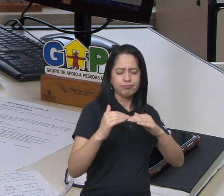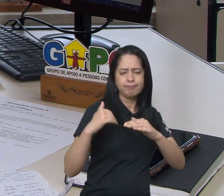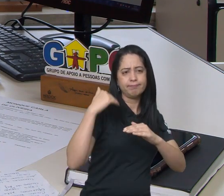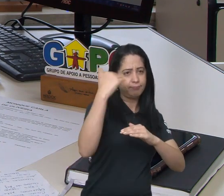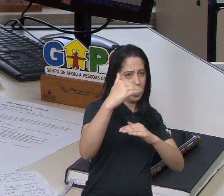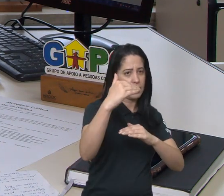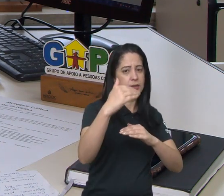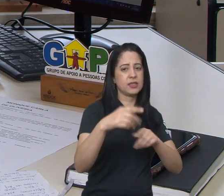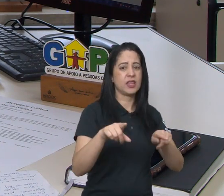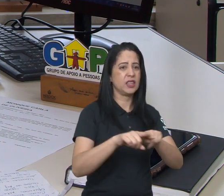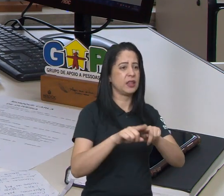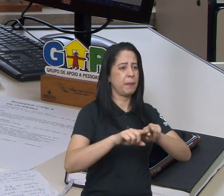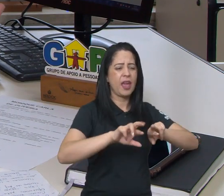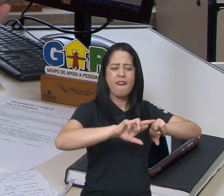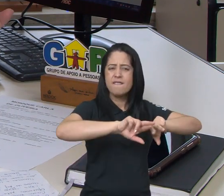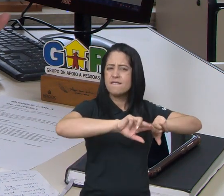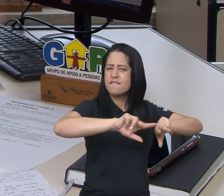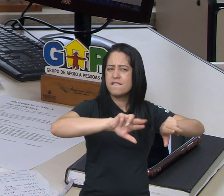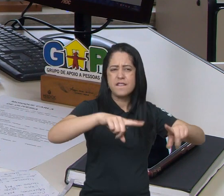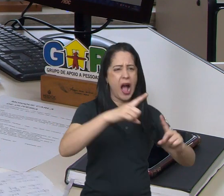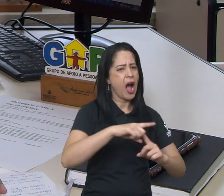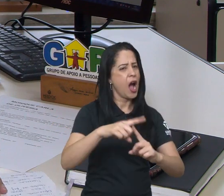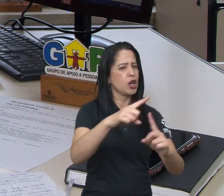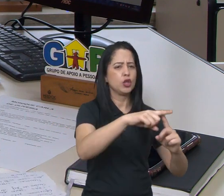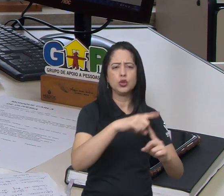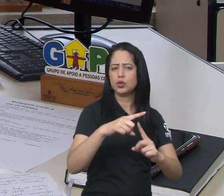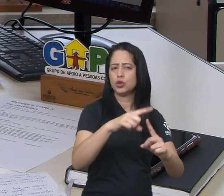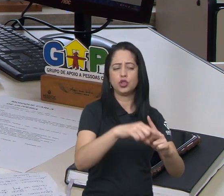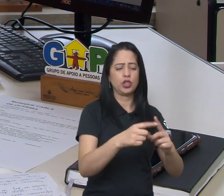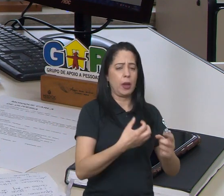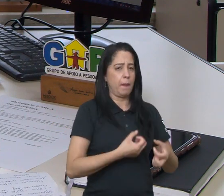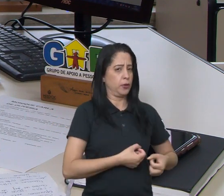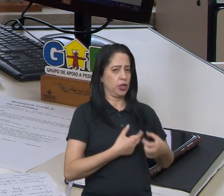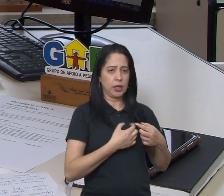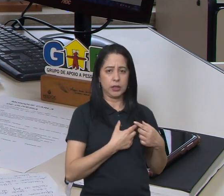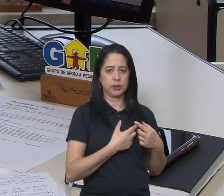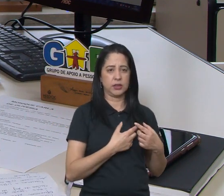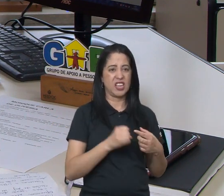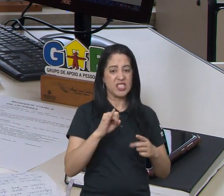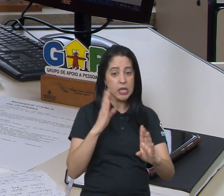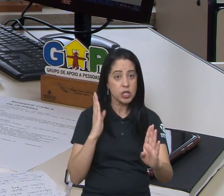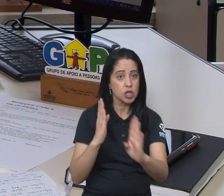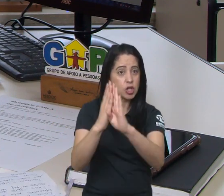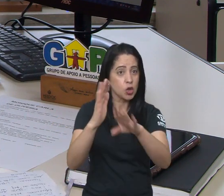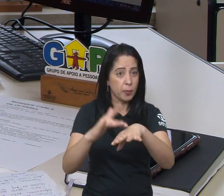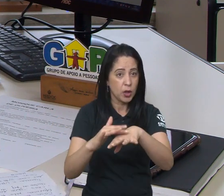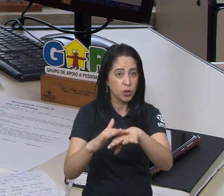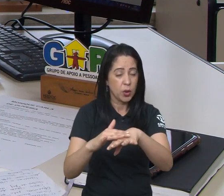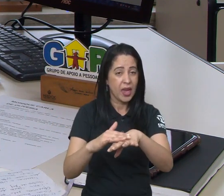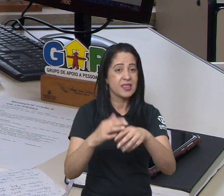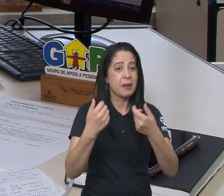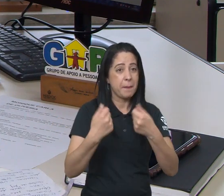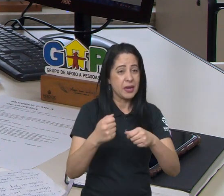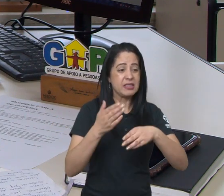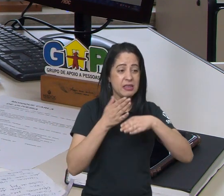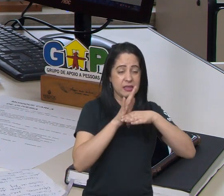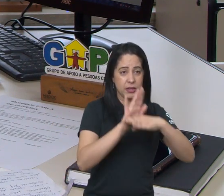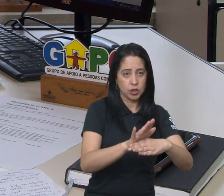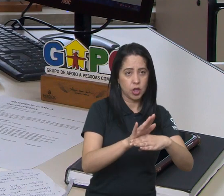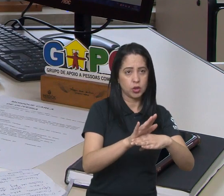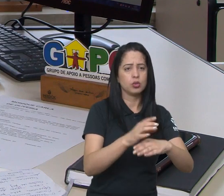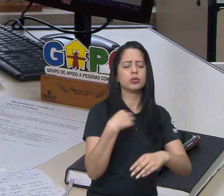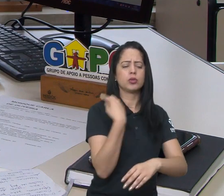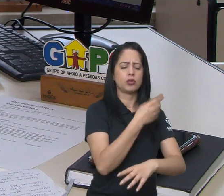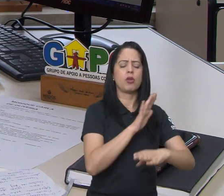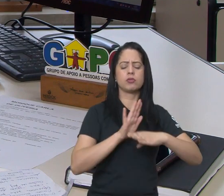ambos os sexos, e todo tipo de tumor, né? A partir do momento que ele descobre o diagnóstico e ele tem câncer, ele está precisando dos recursos